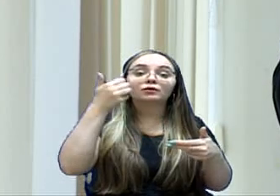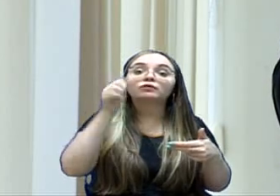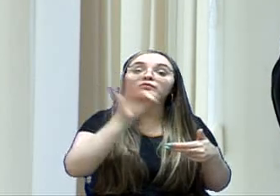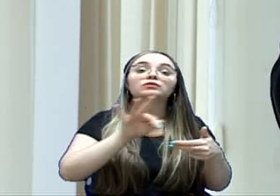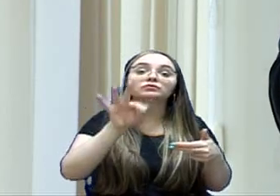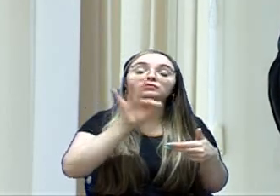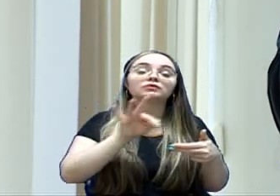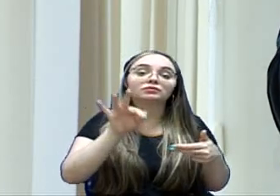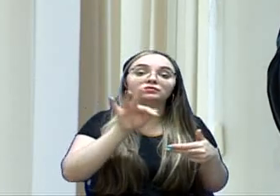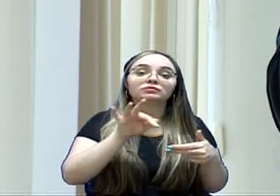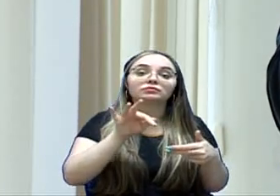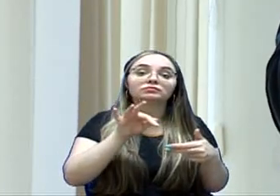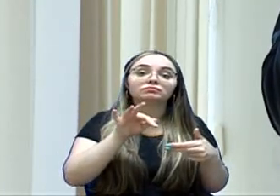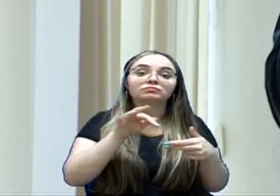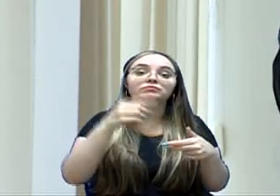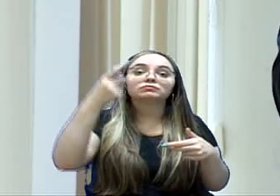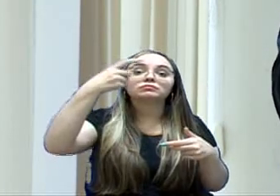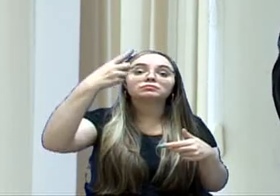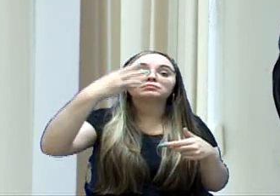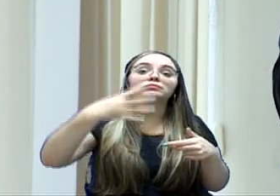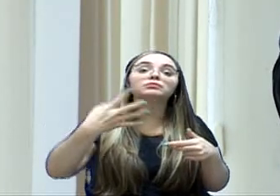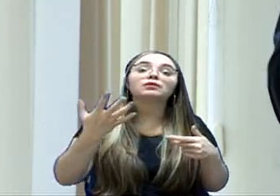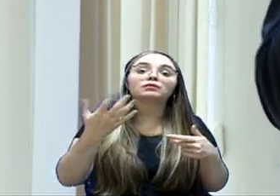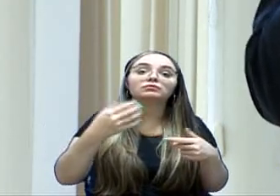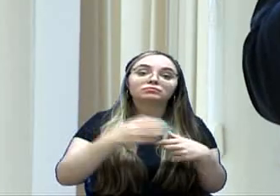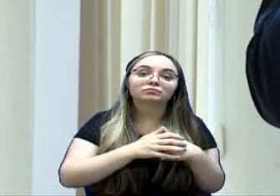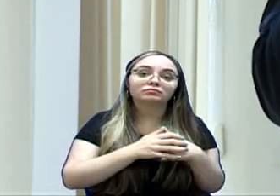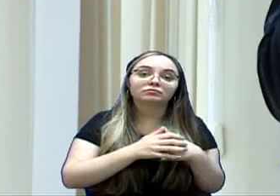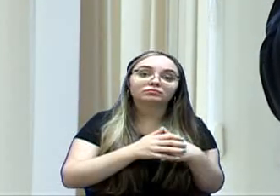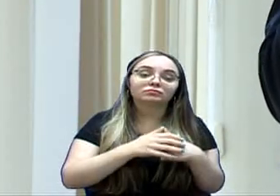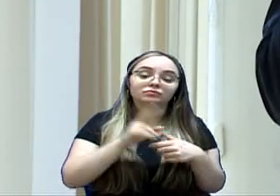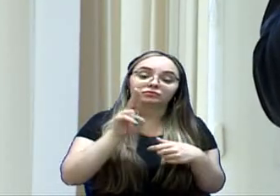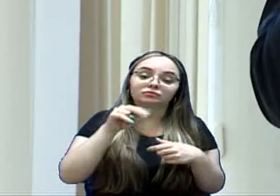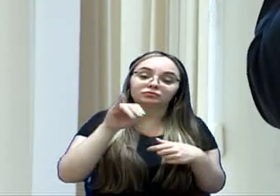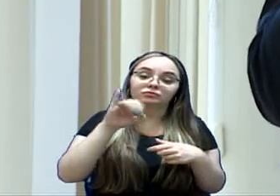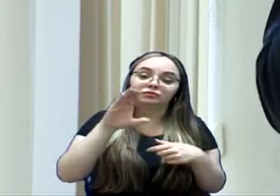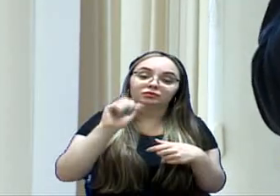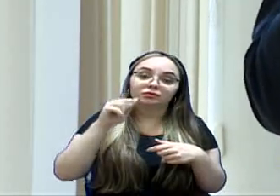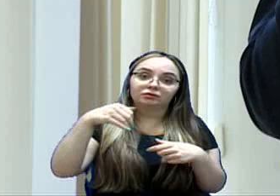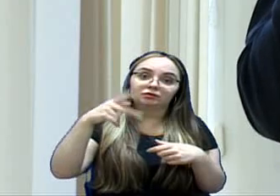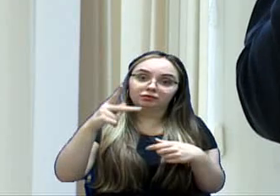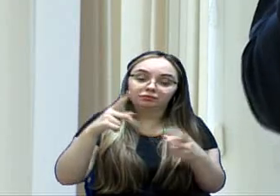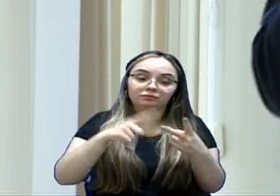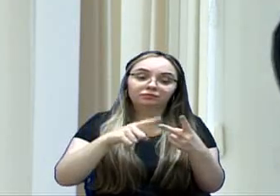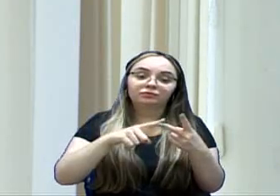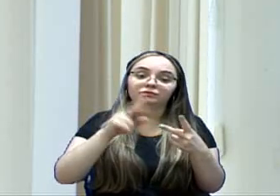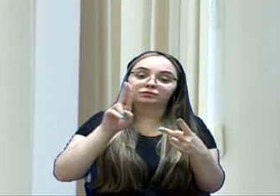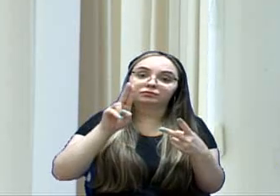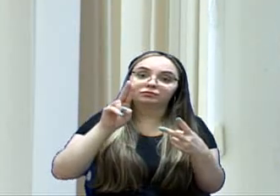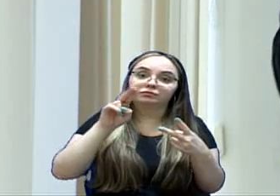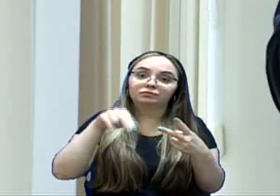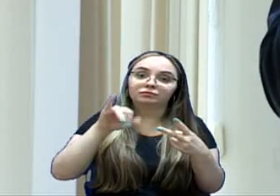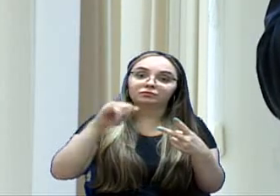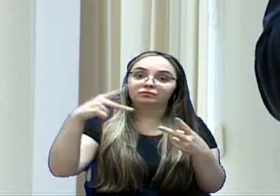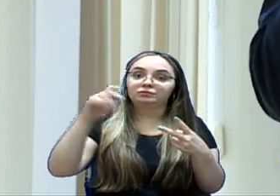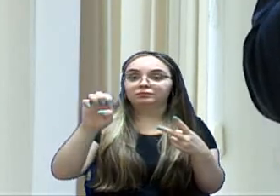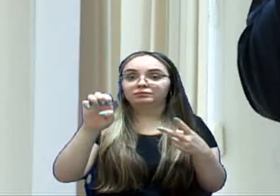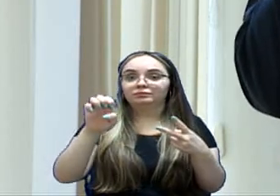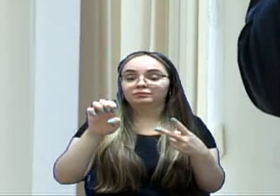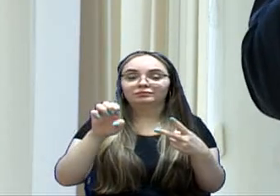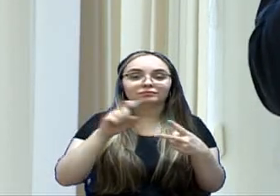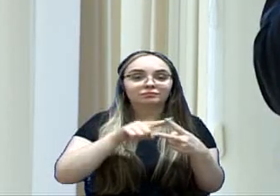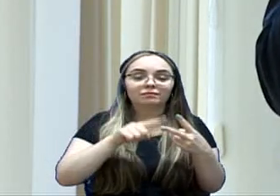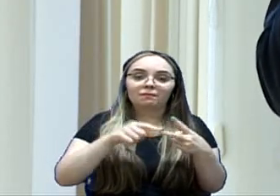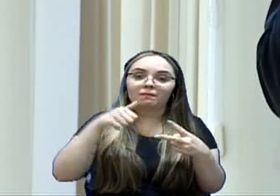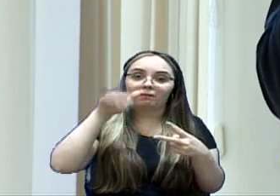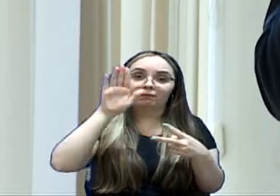engenharia da computação que ele foi ver em ranking? Unicamp e Universidade Federal de Pernambuco, onde eu me formei. Então, se eu quisesse ser engenheiro da computação, eu estaria